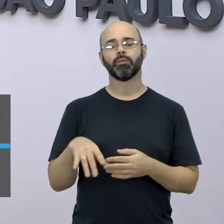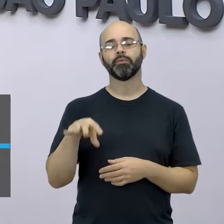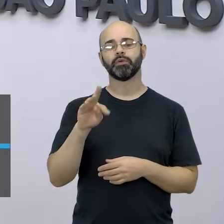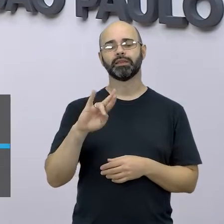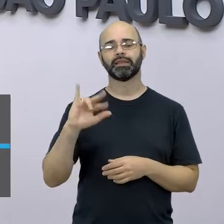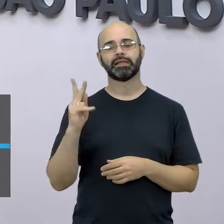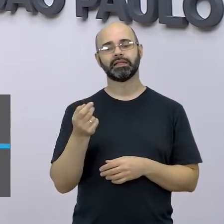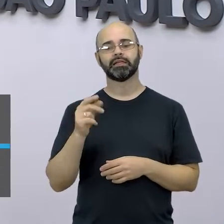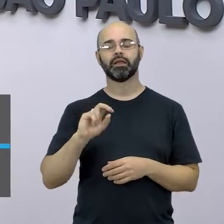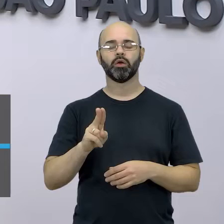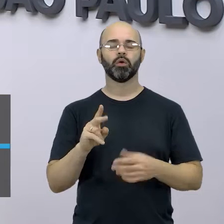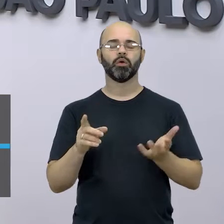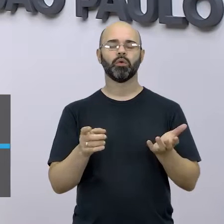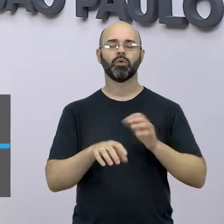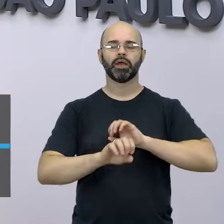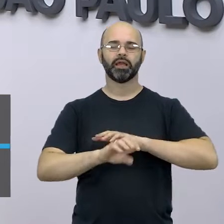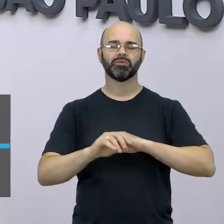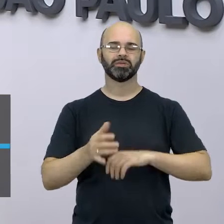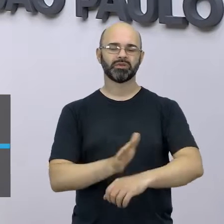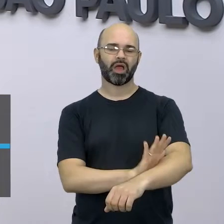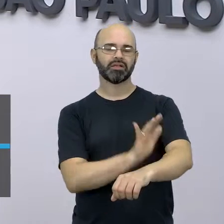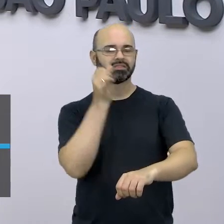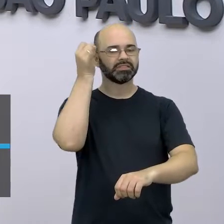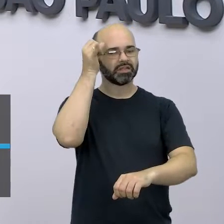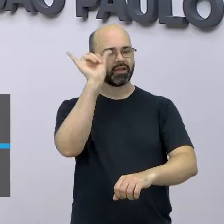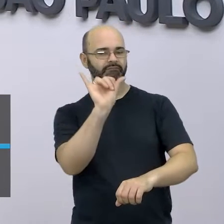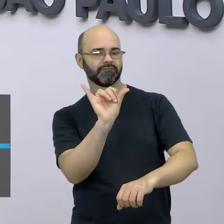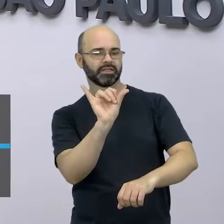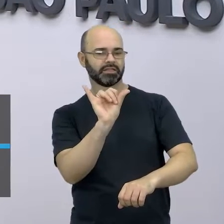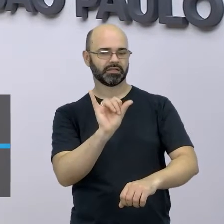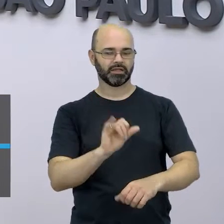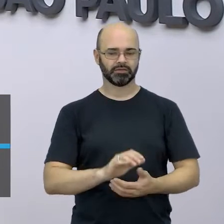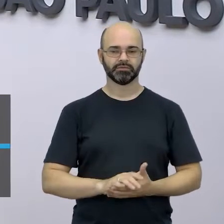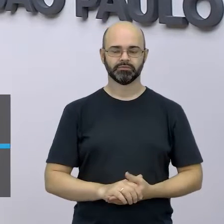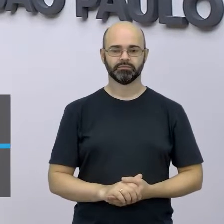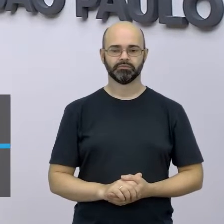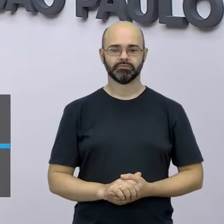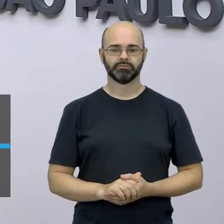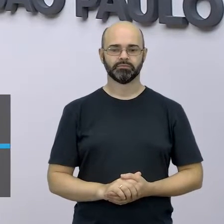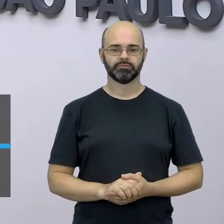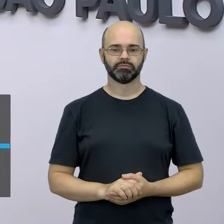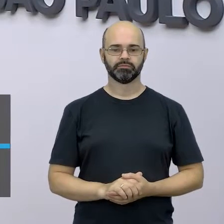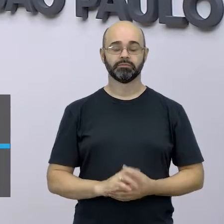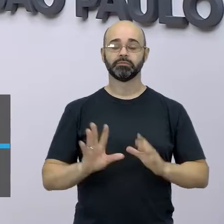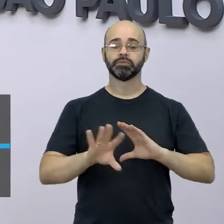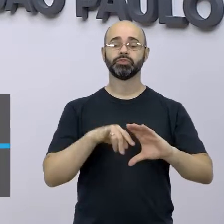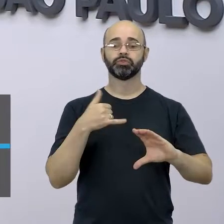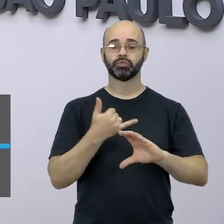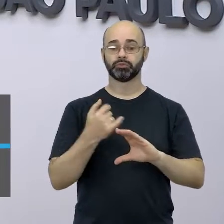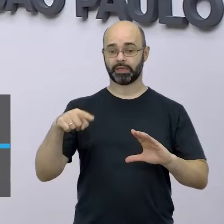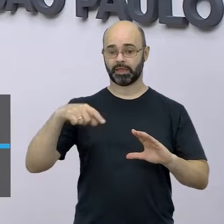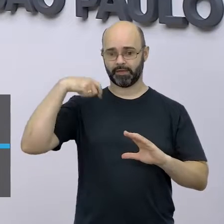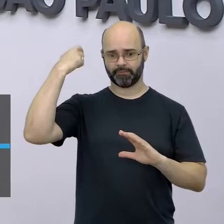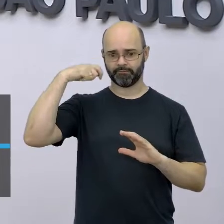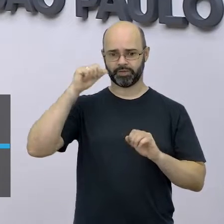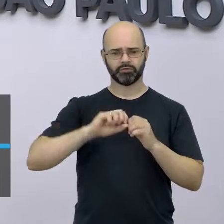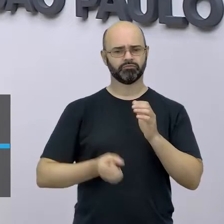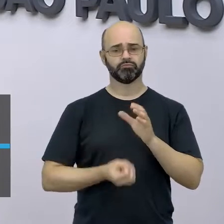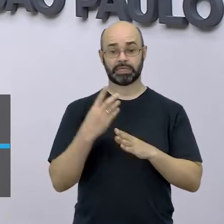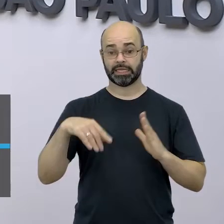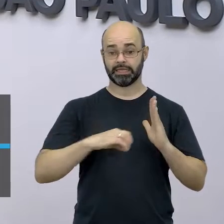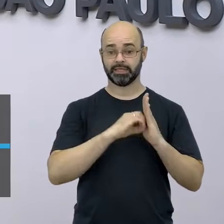Educação Antirracista. Então, esse canal ele tem vários vídeos que foram produzidos aqui no